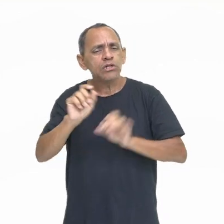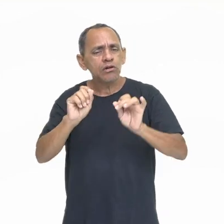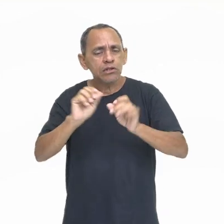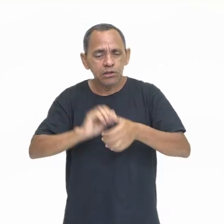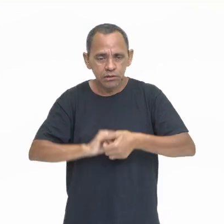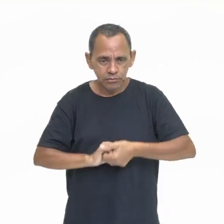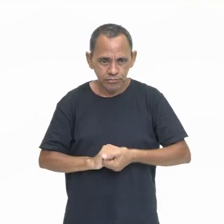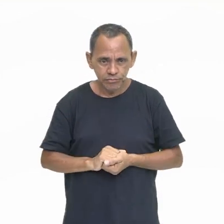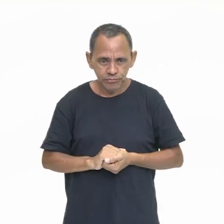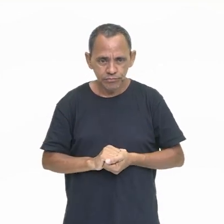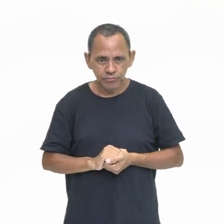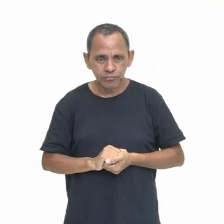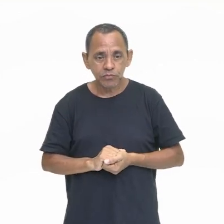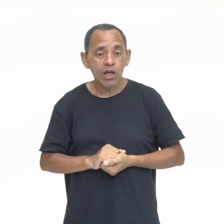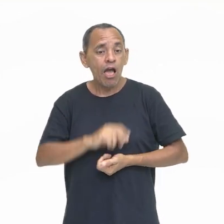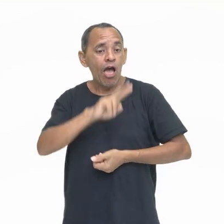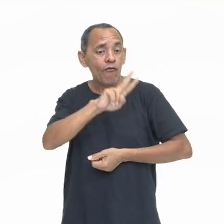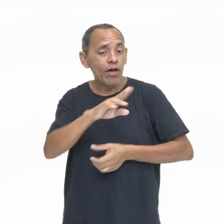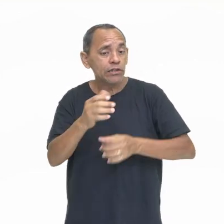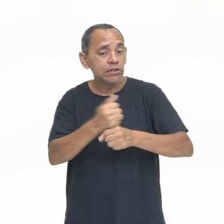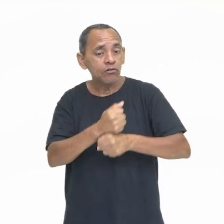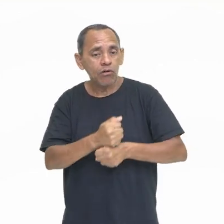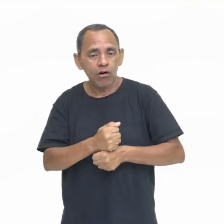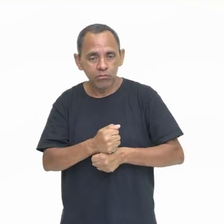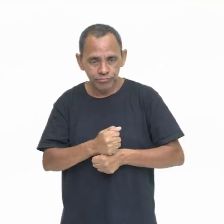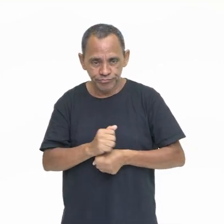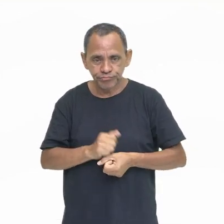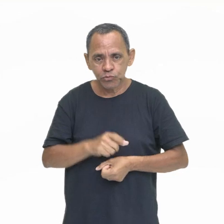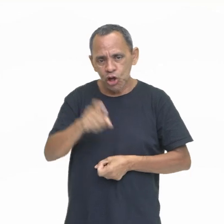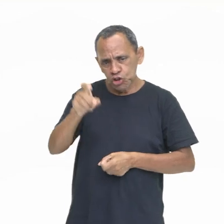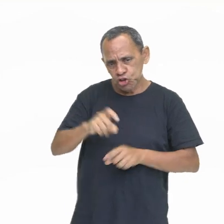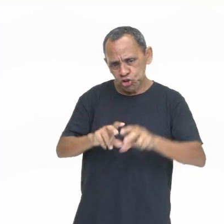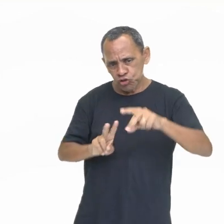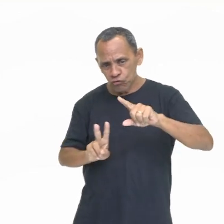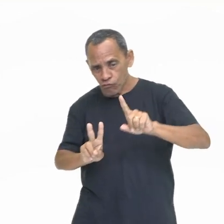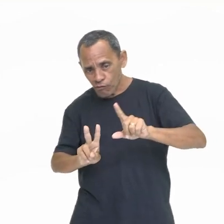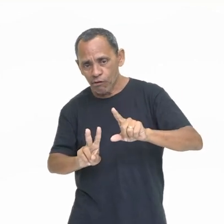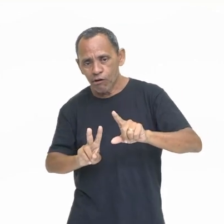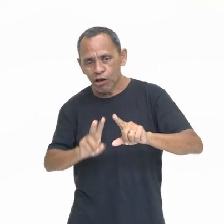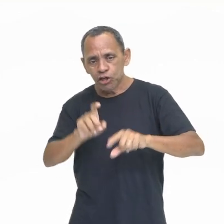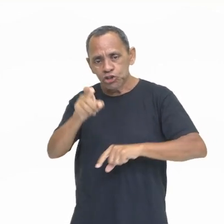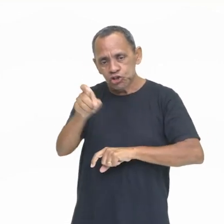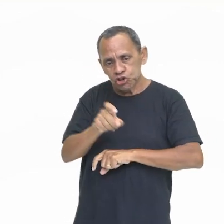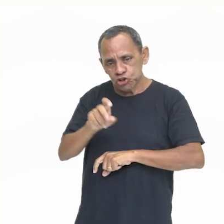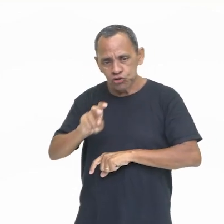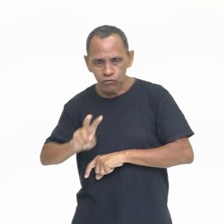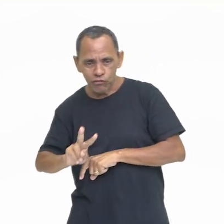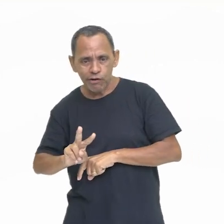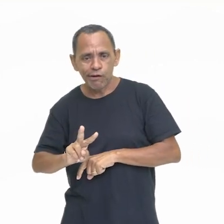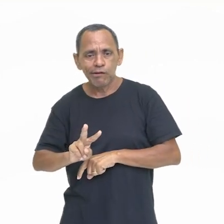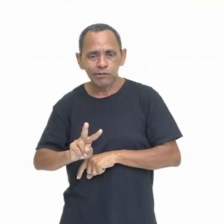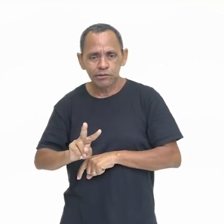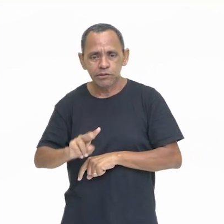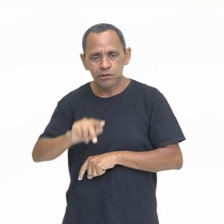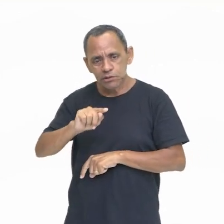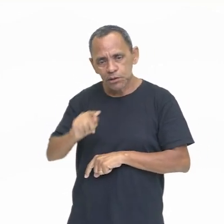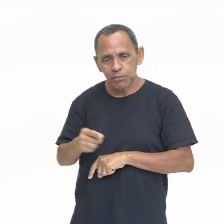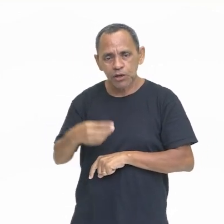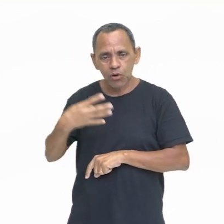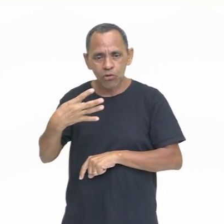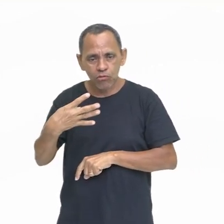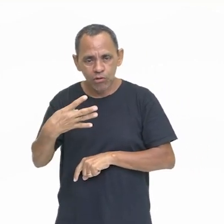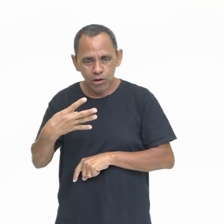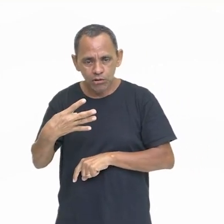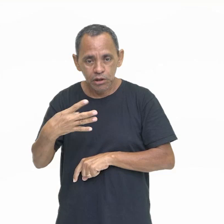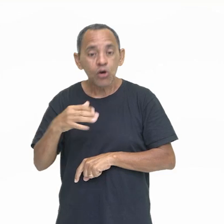Lembrando, só relembrar aqui, ó, nós temos x do vértice e aqui nós temos o y do vértice. Isso quer